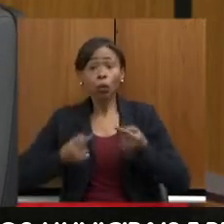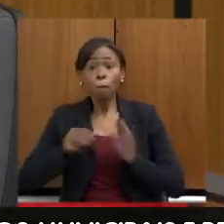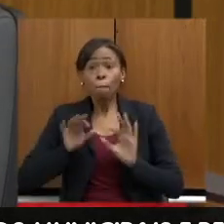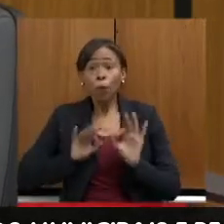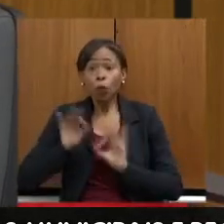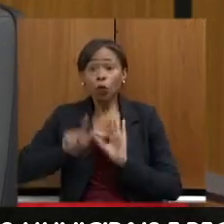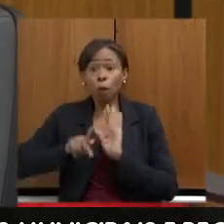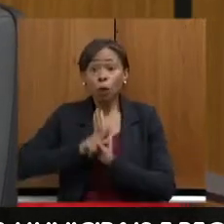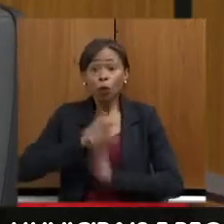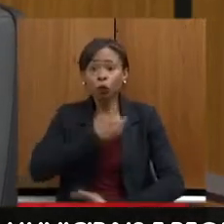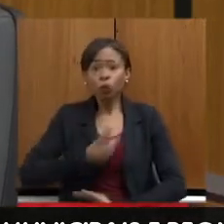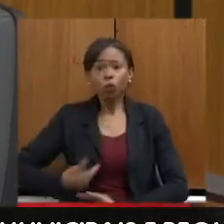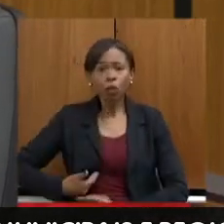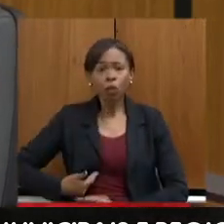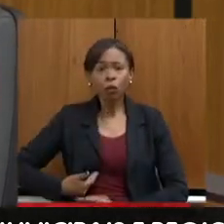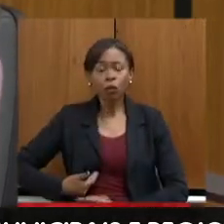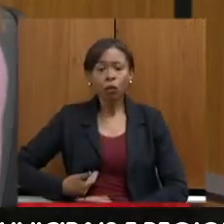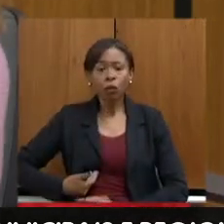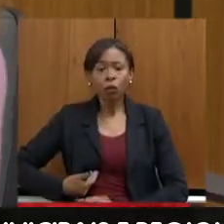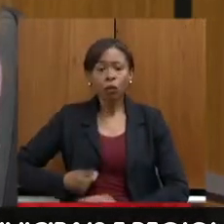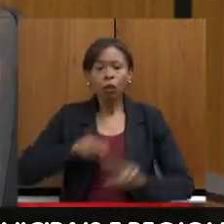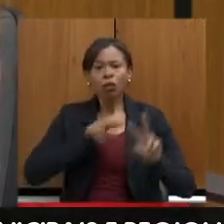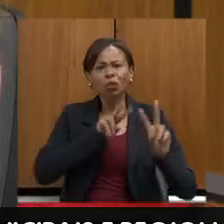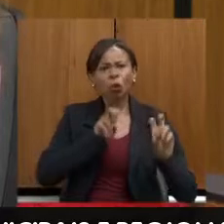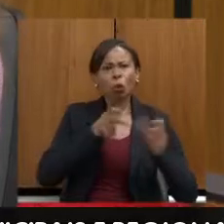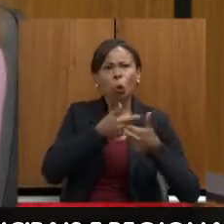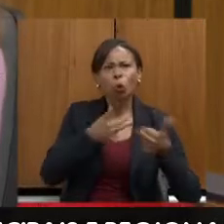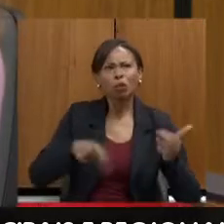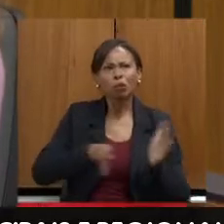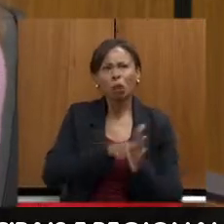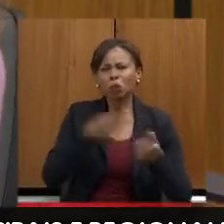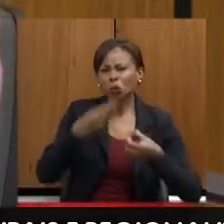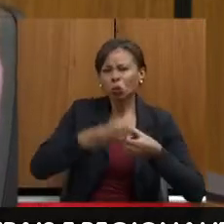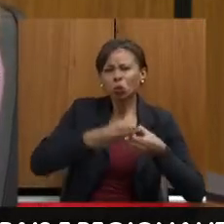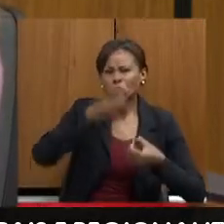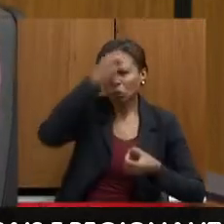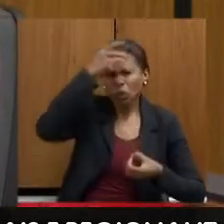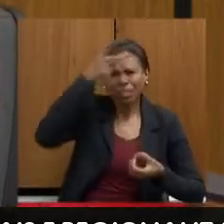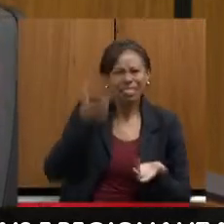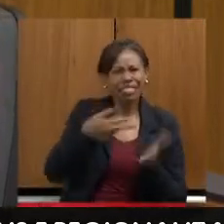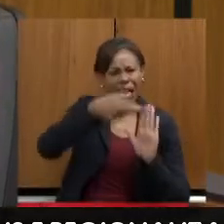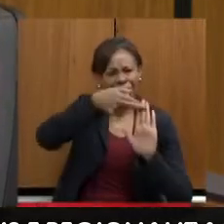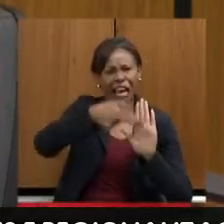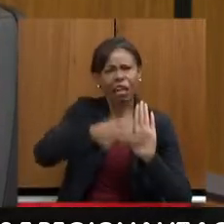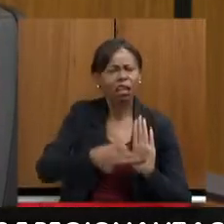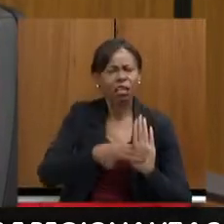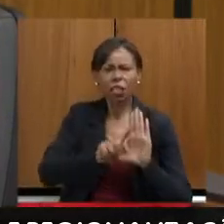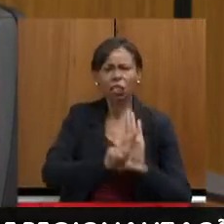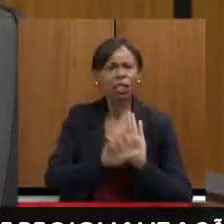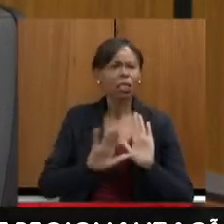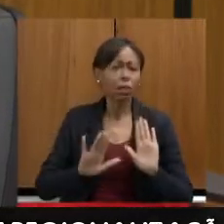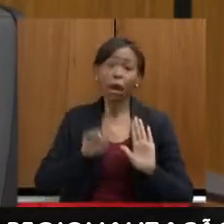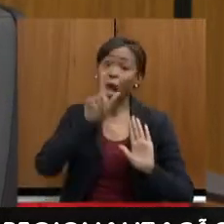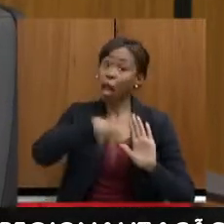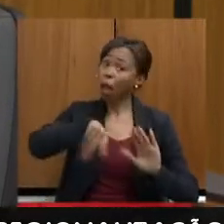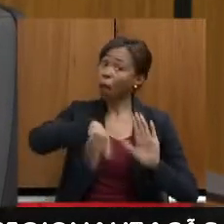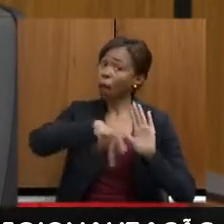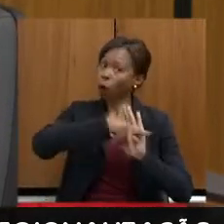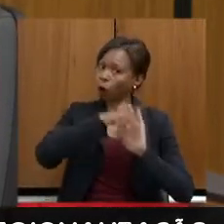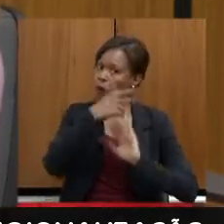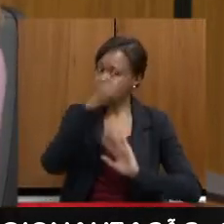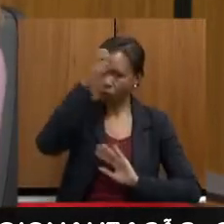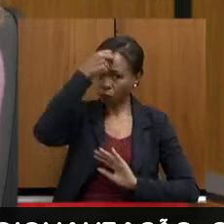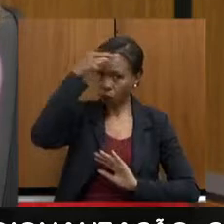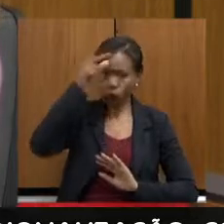Estado numa demanda do município sobre regularização cuja a regularização inclusive um compromisso da prefeita é a